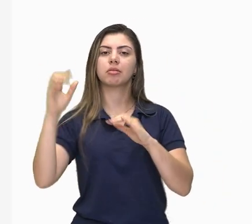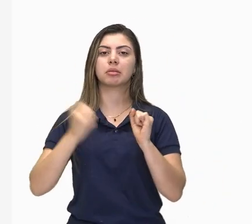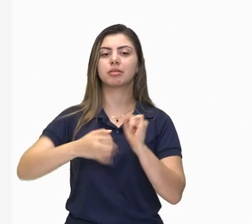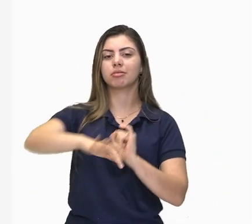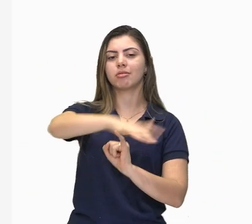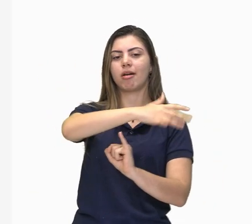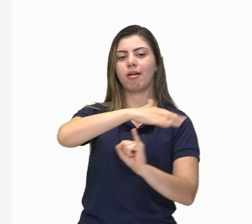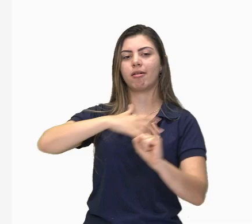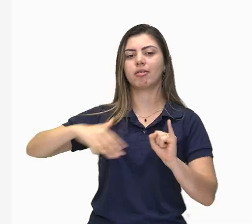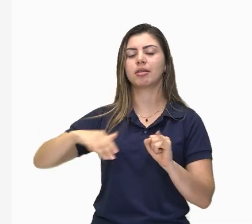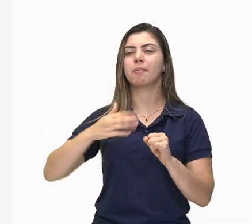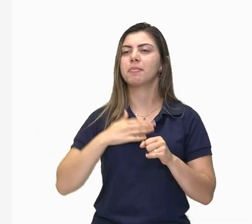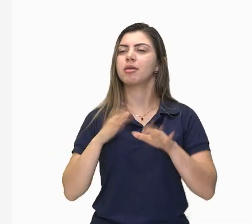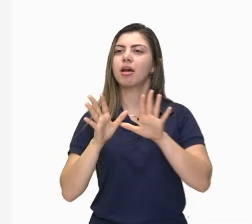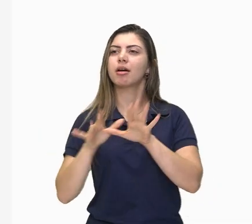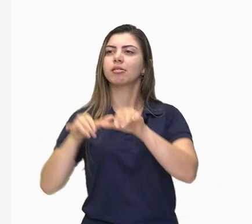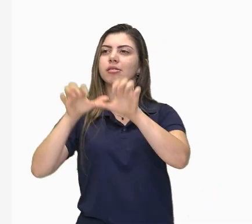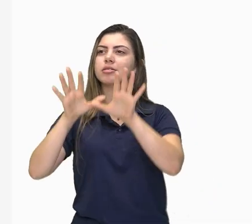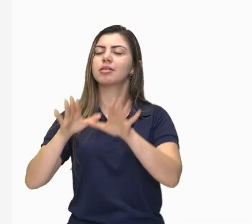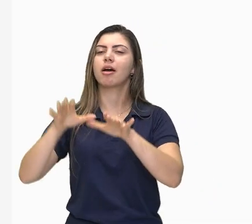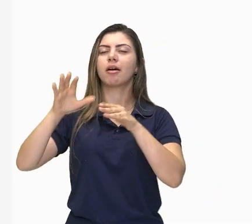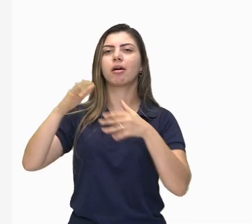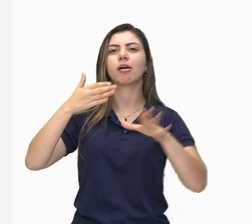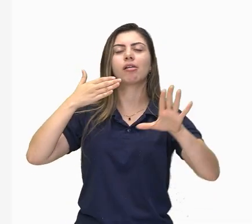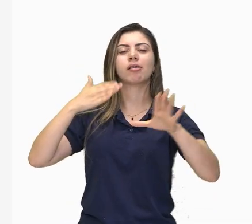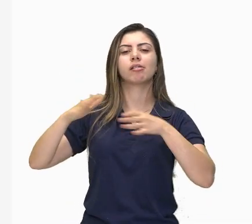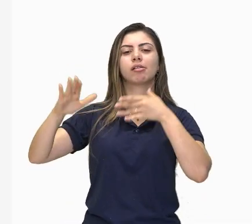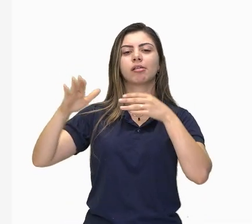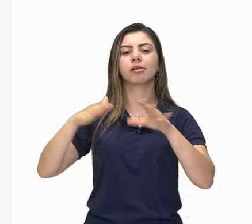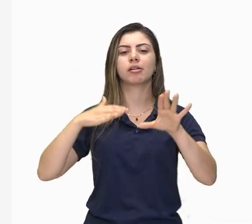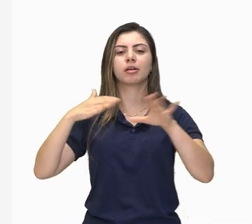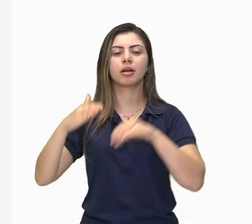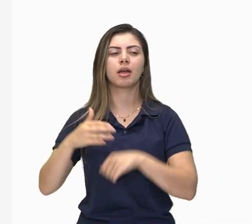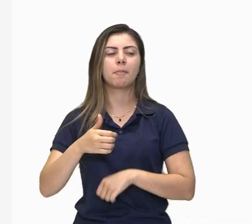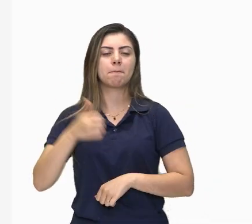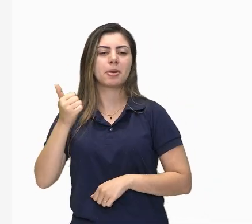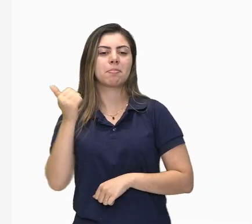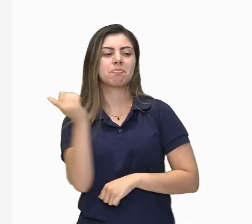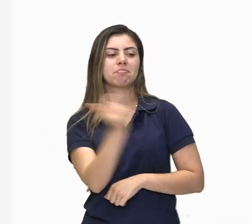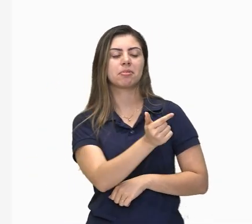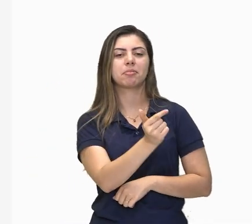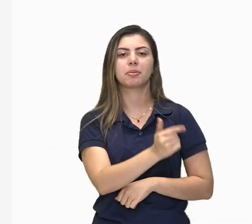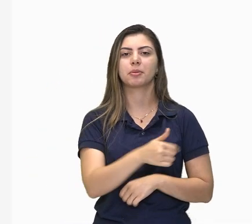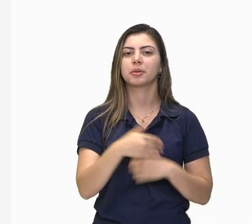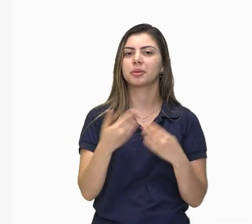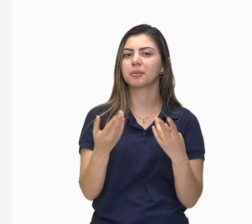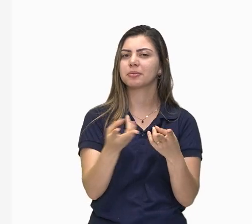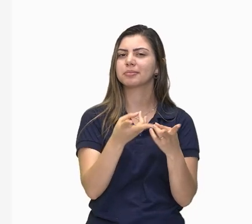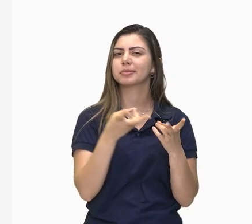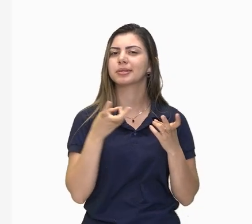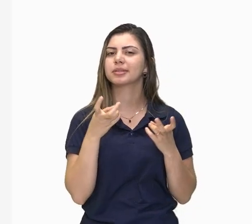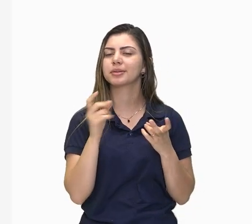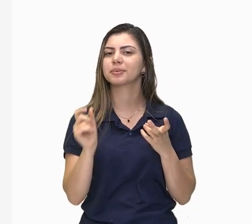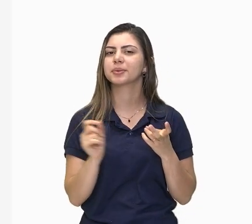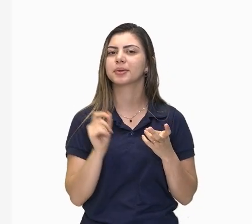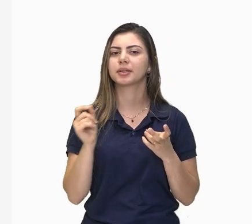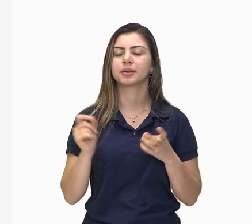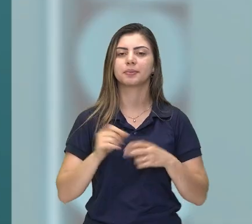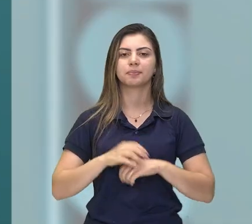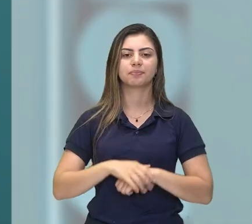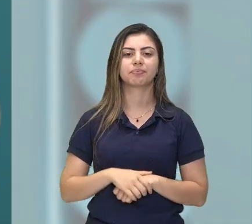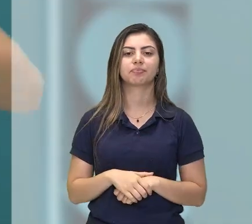Marajó. As aves aqui gorjeiam, não fazem cocoricó. Então, só para vocês pensarem aí